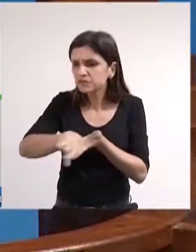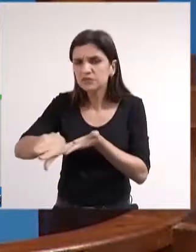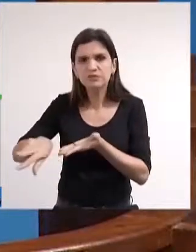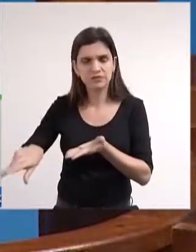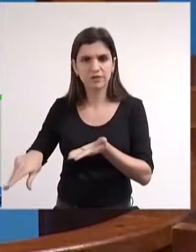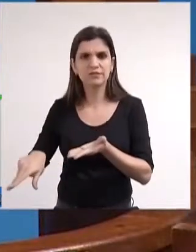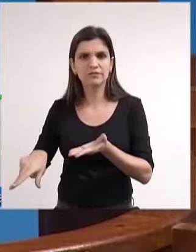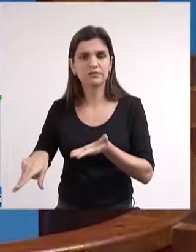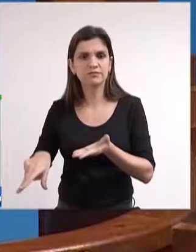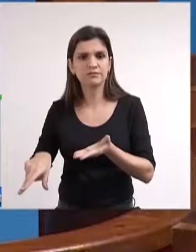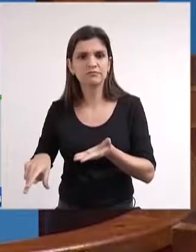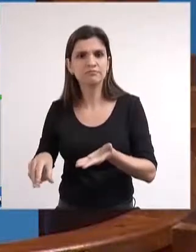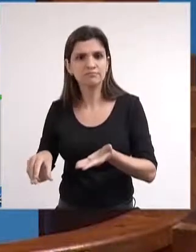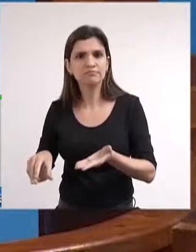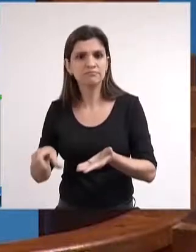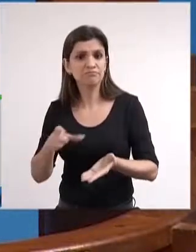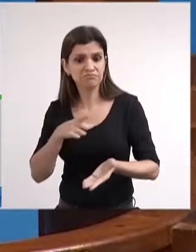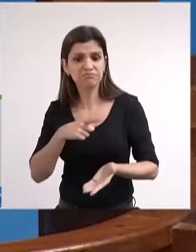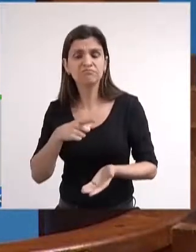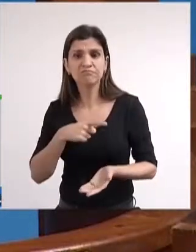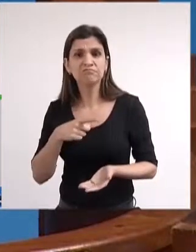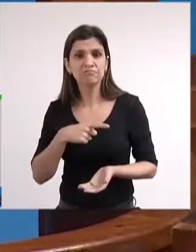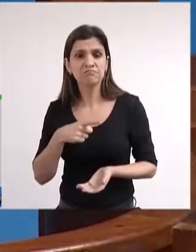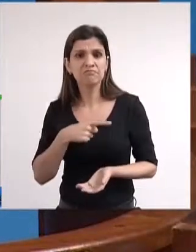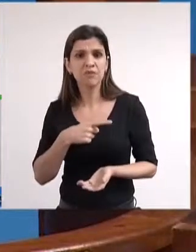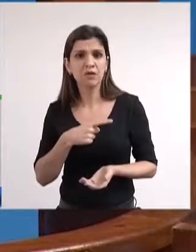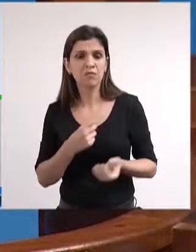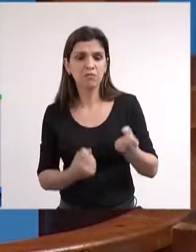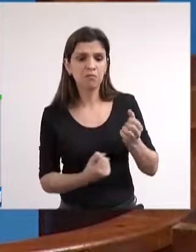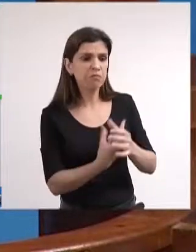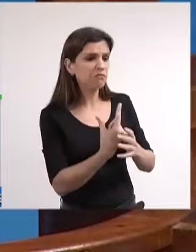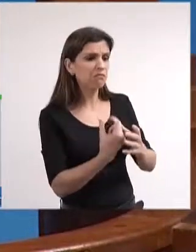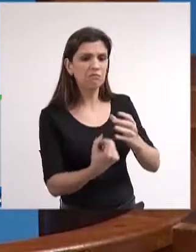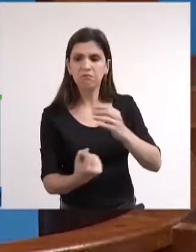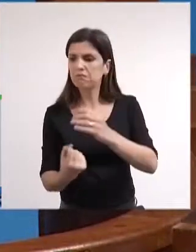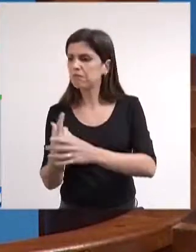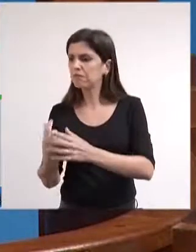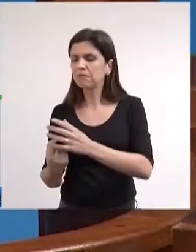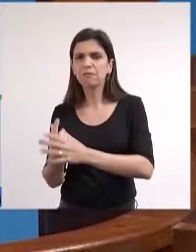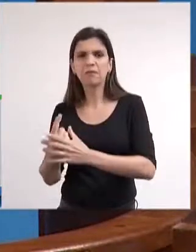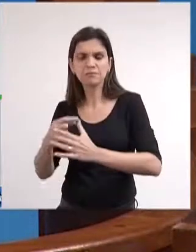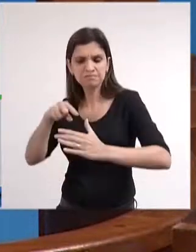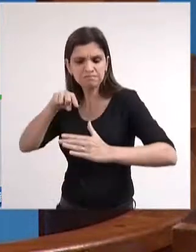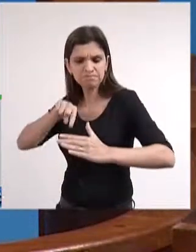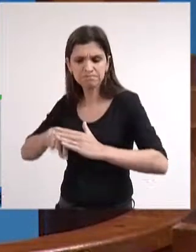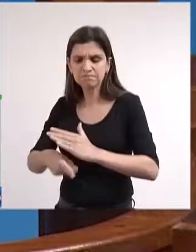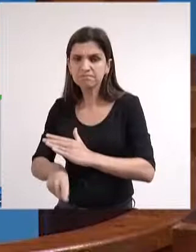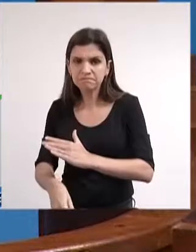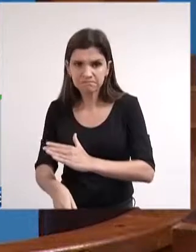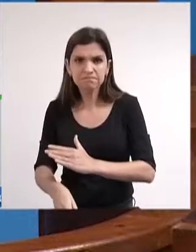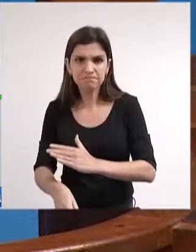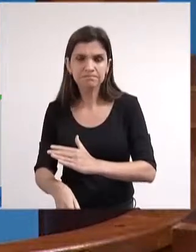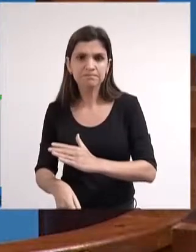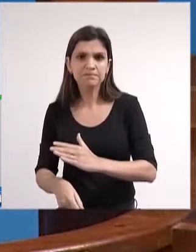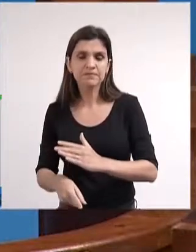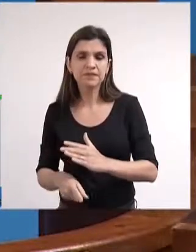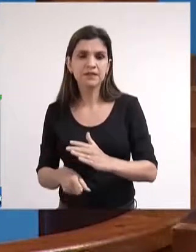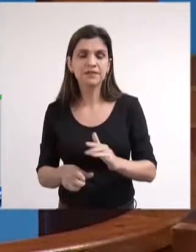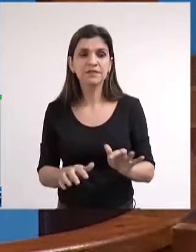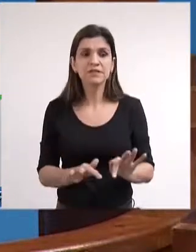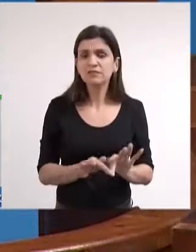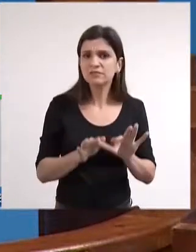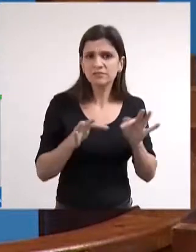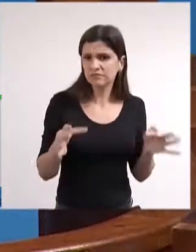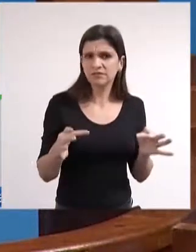apareceram. Aqueles exames que costumeiramente eram prescritos pelos médicos,